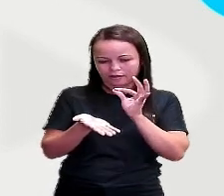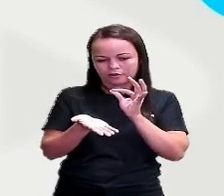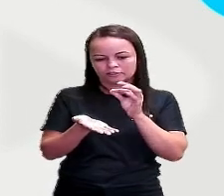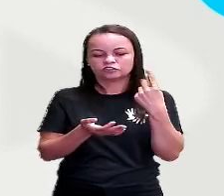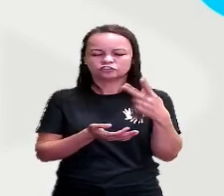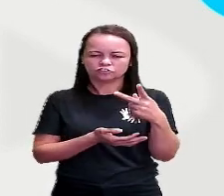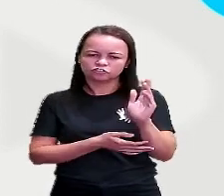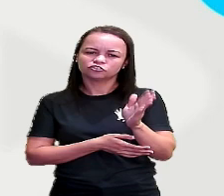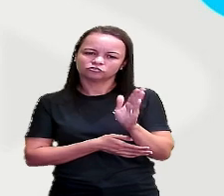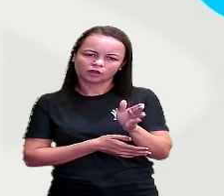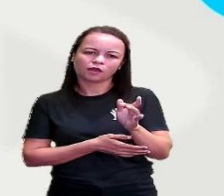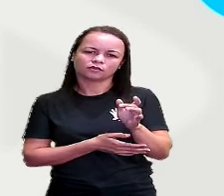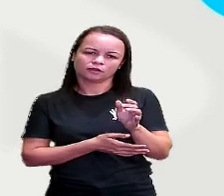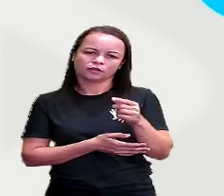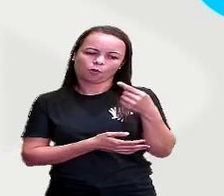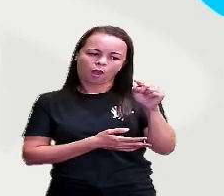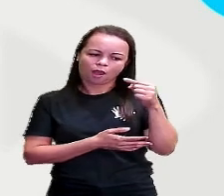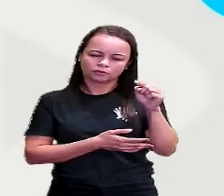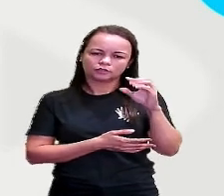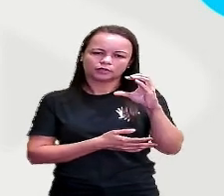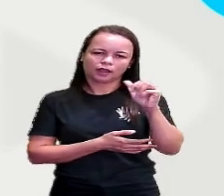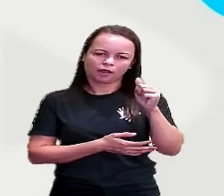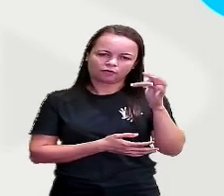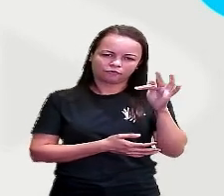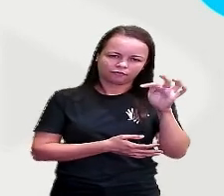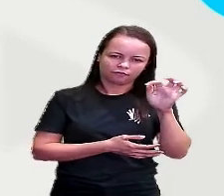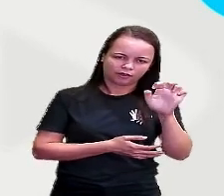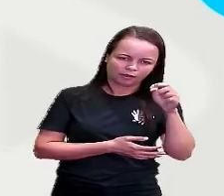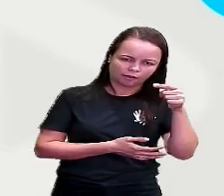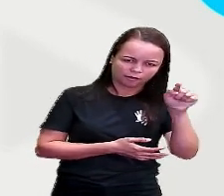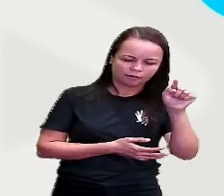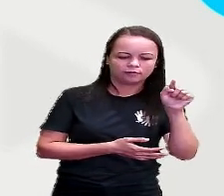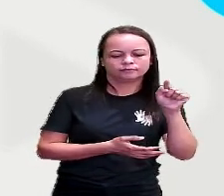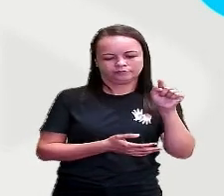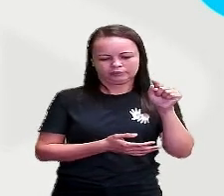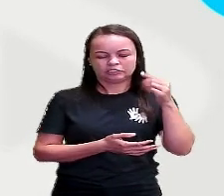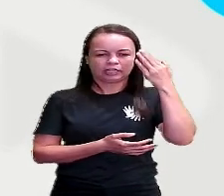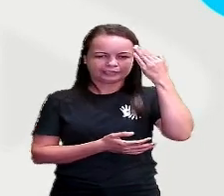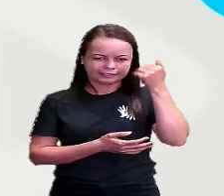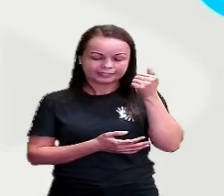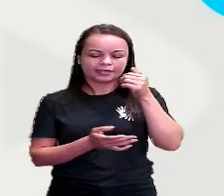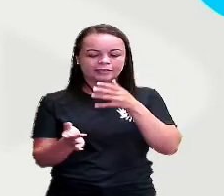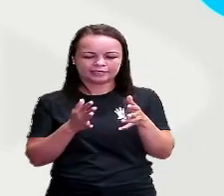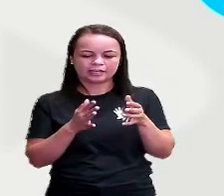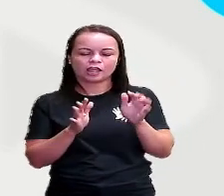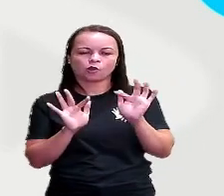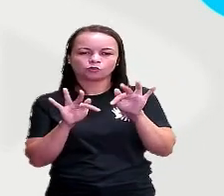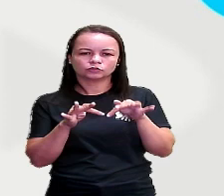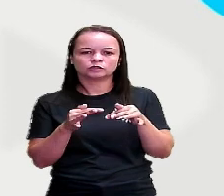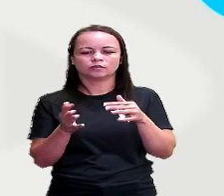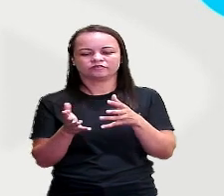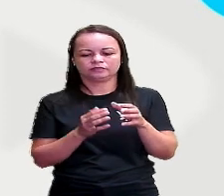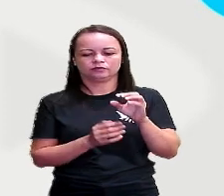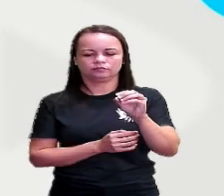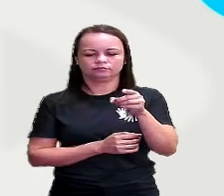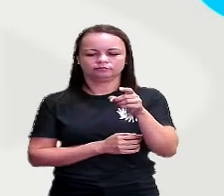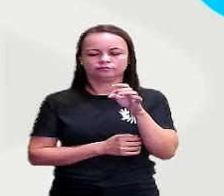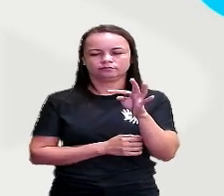tá acentuada, não precisei nem... Já sei que quando tá o acento, a tônica é aquela. Fé, a última, portanto vai ser oxítona,